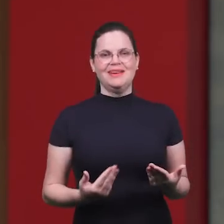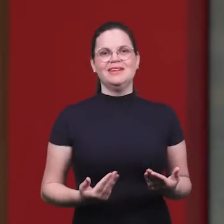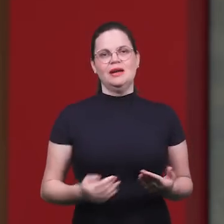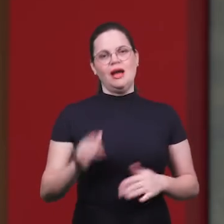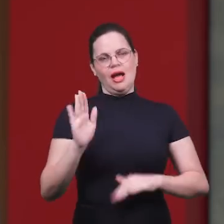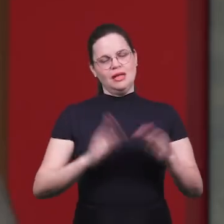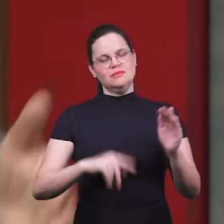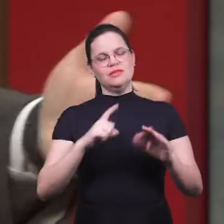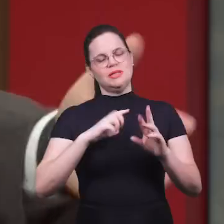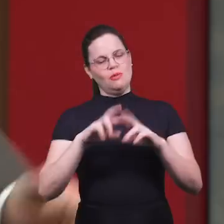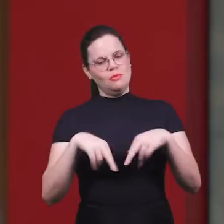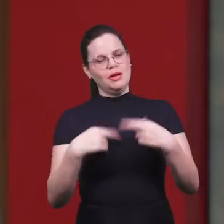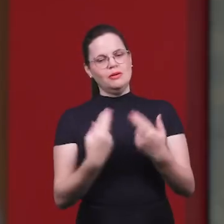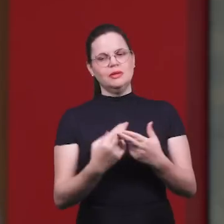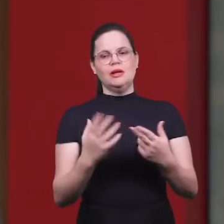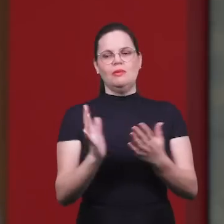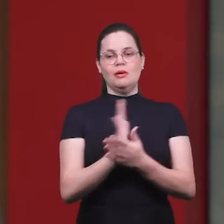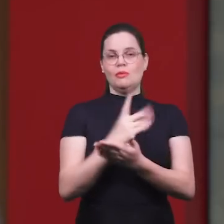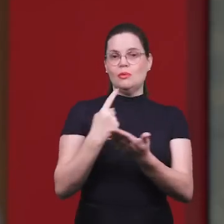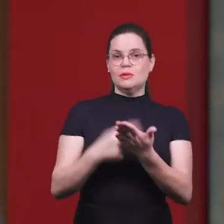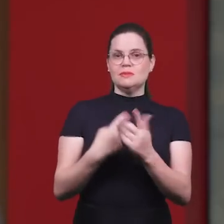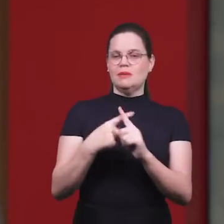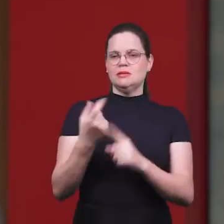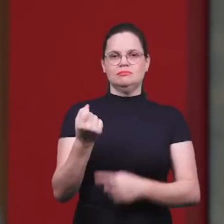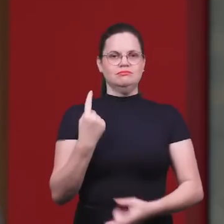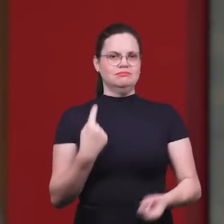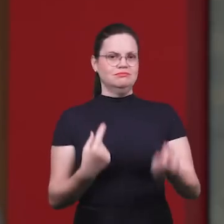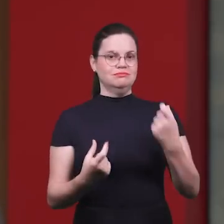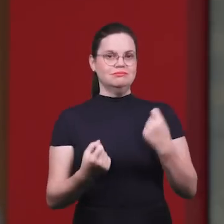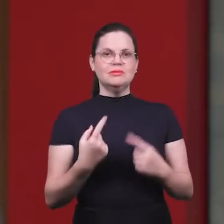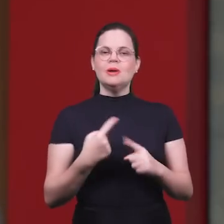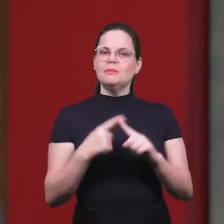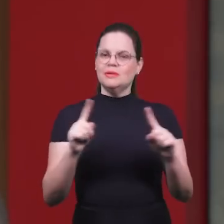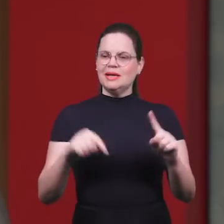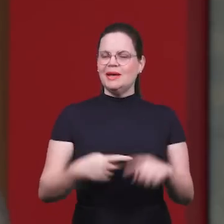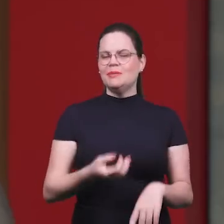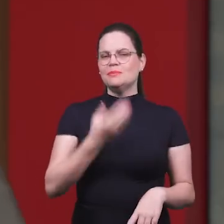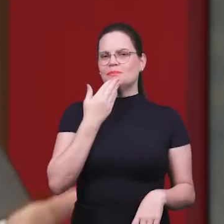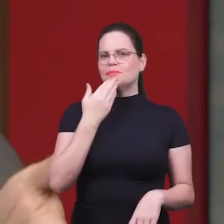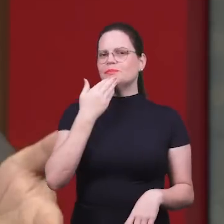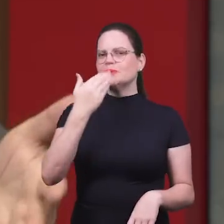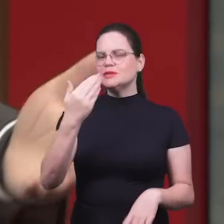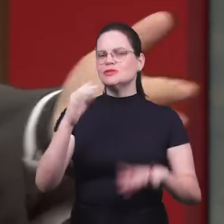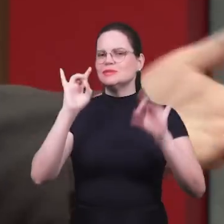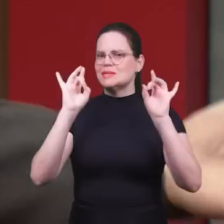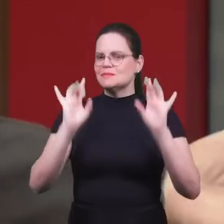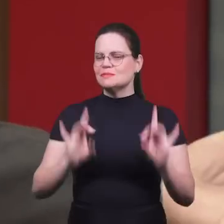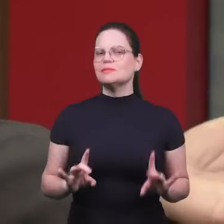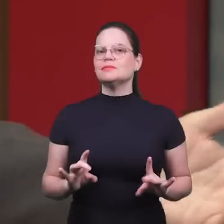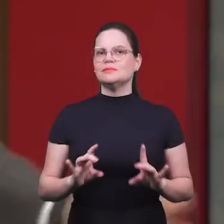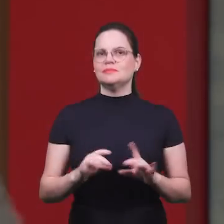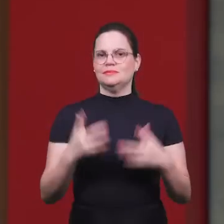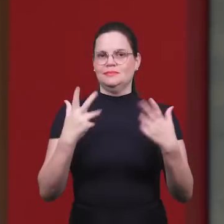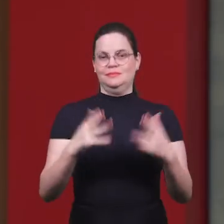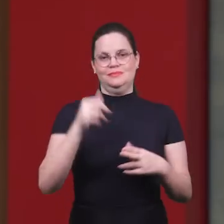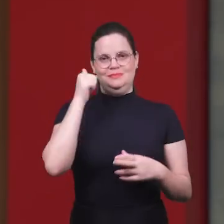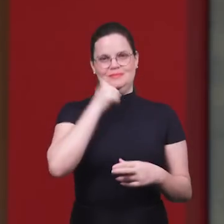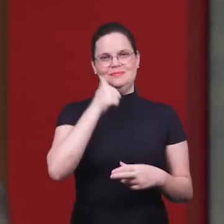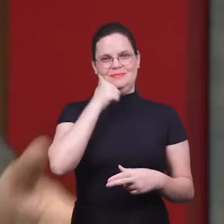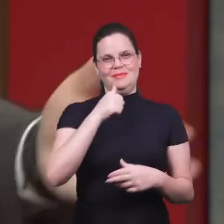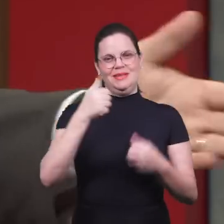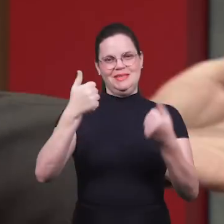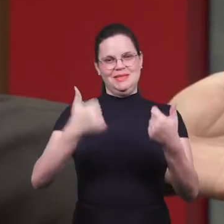alguma esse pedido é muito genuíno, né? E a gente precisa, quando ela conta a experiência